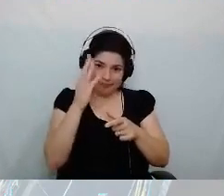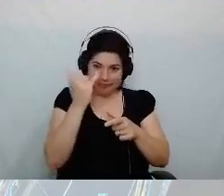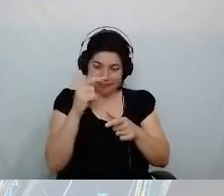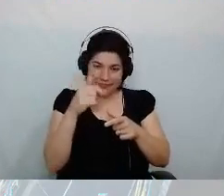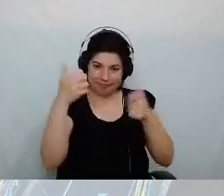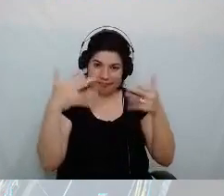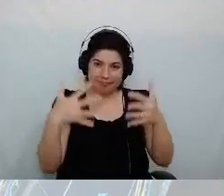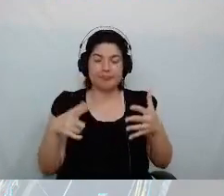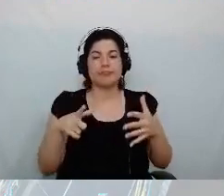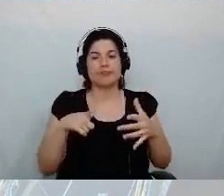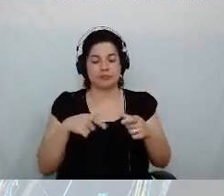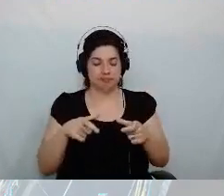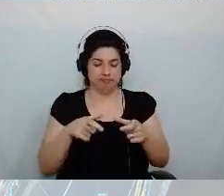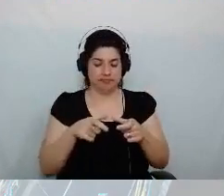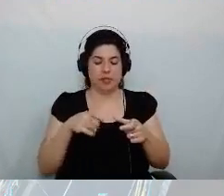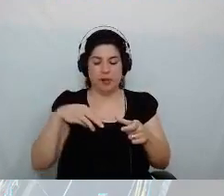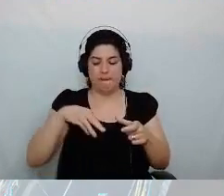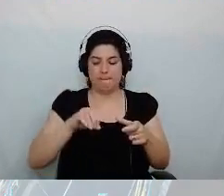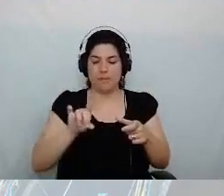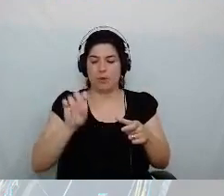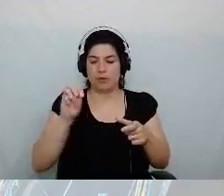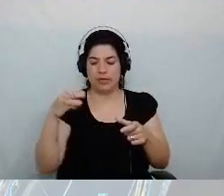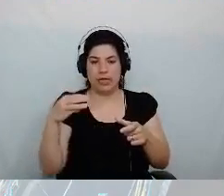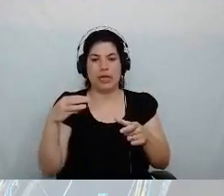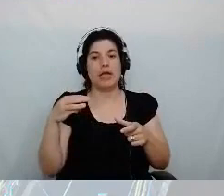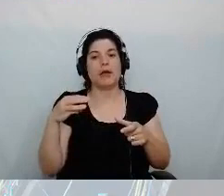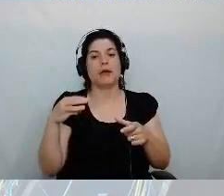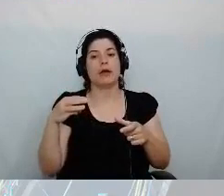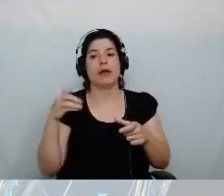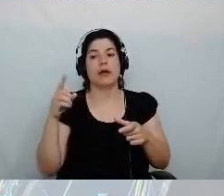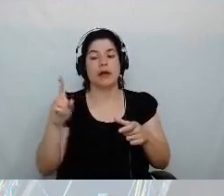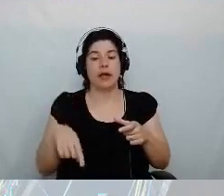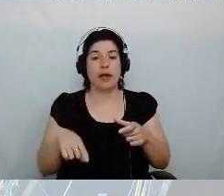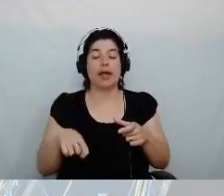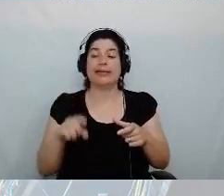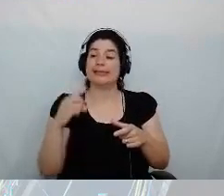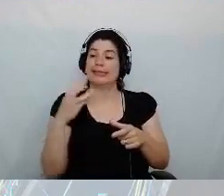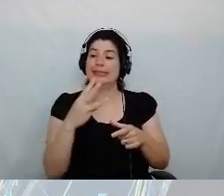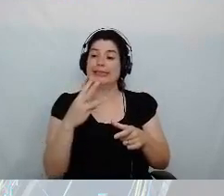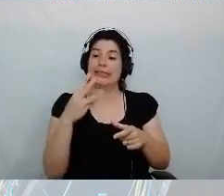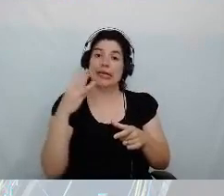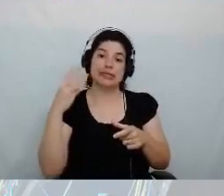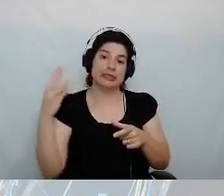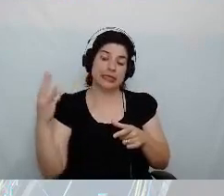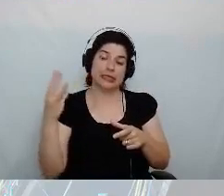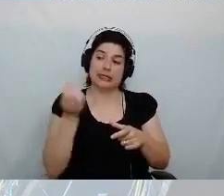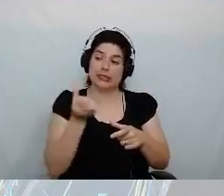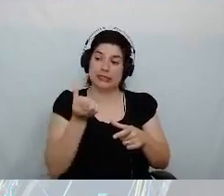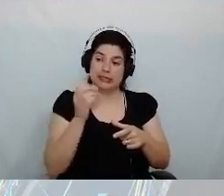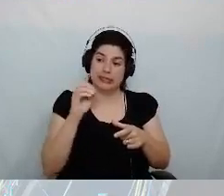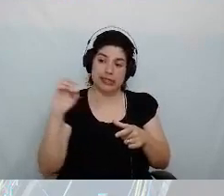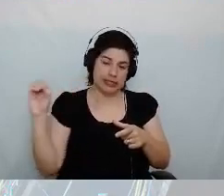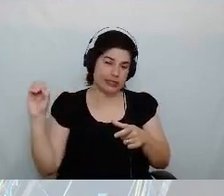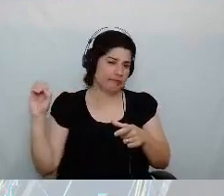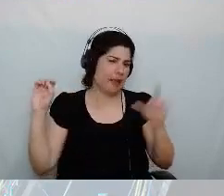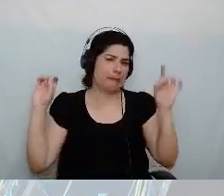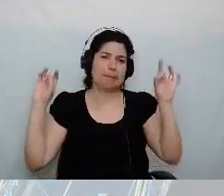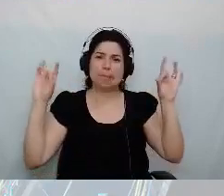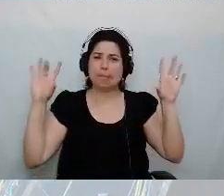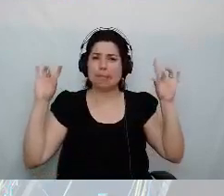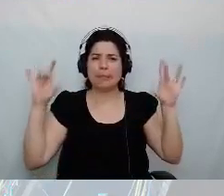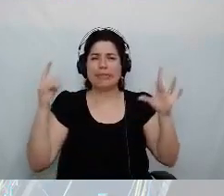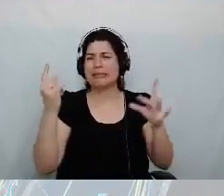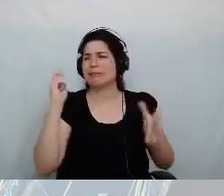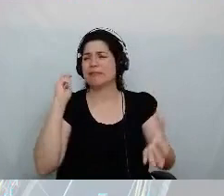tinha um modem e era um Tricom US Robotics de 33.600. Era o top de linha. Gastei uma